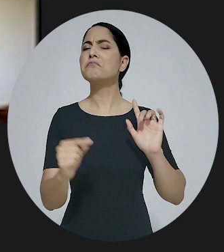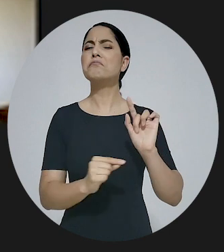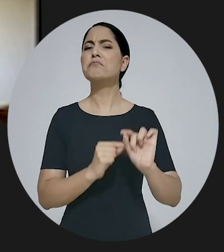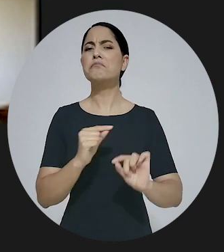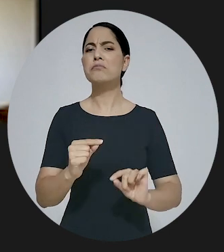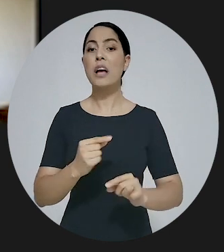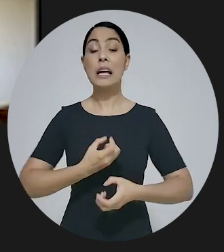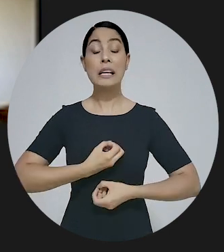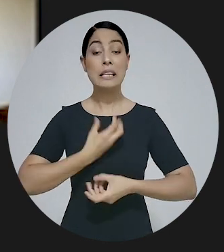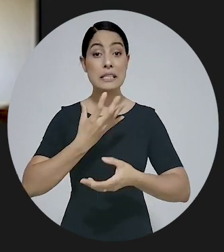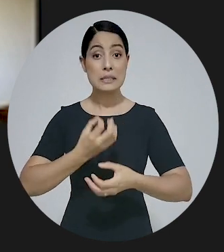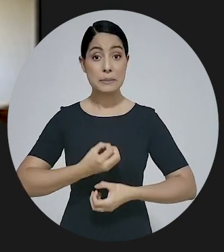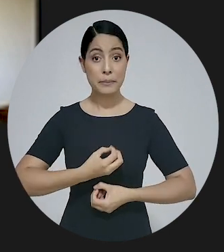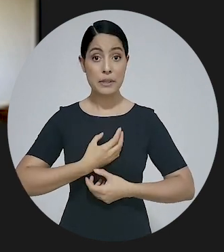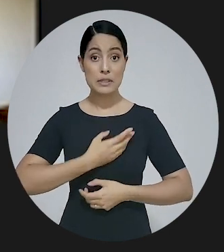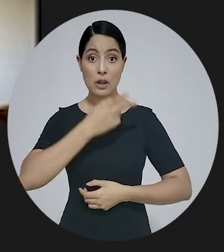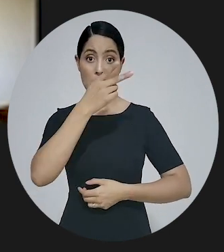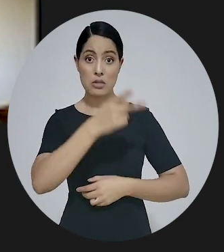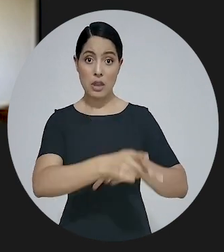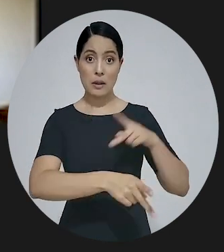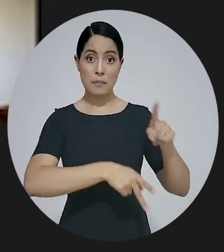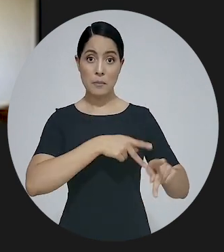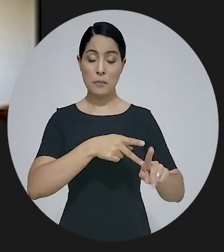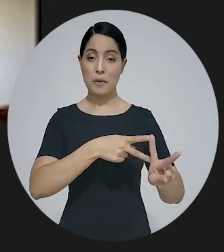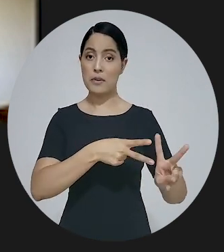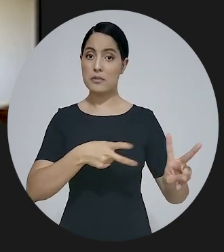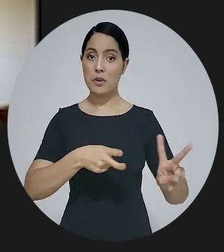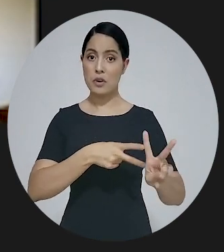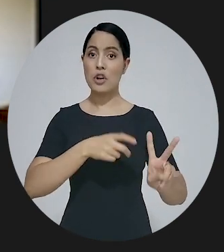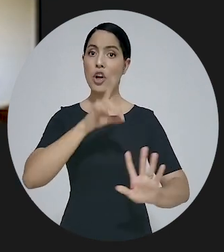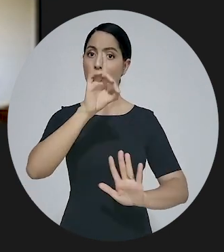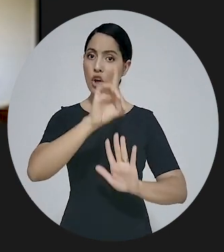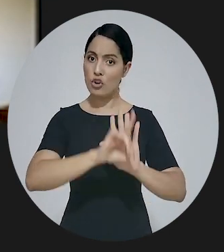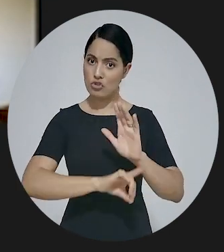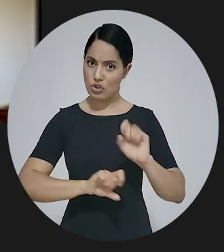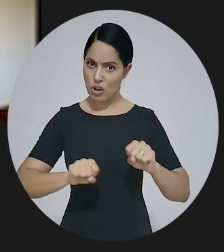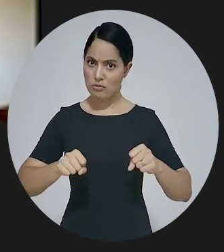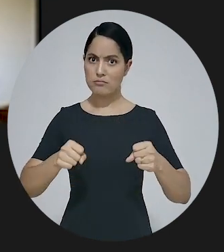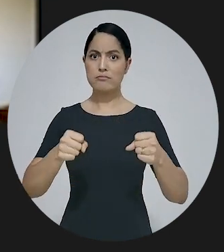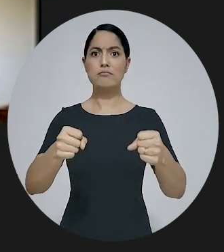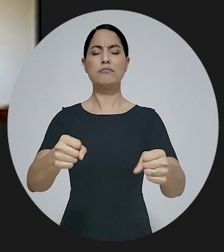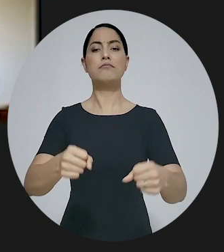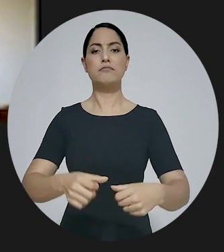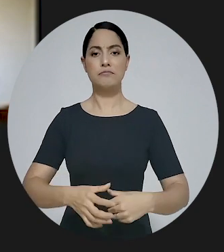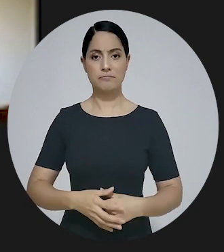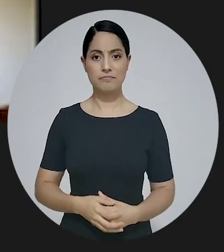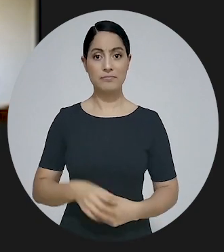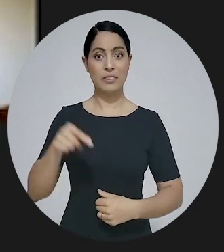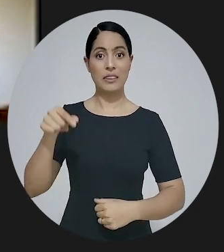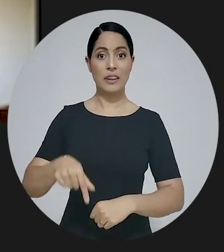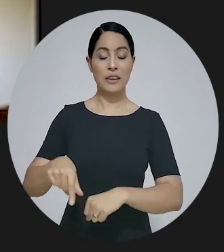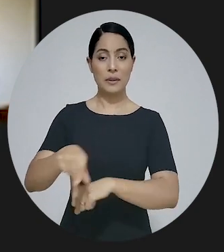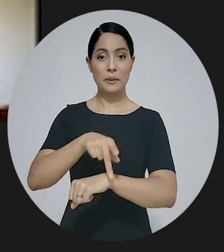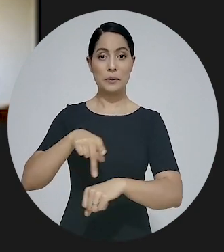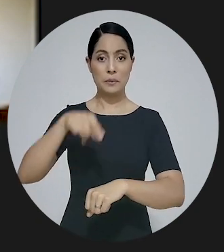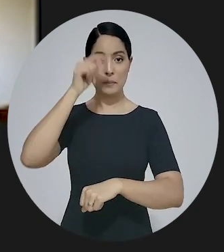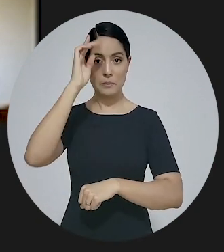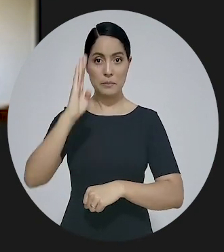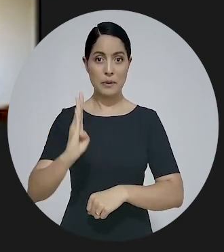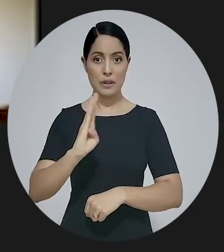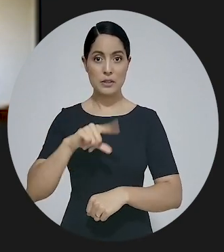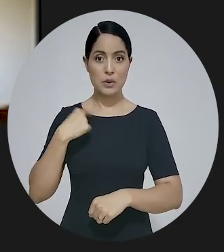expressão da afirmação dos direitos e interesses dos povos indígenas. E, no caso do Brasil, como